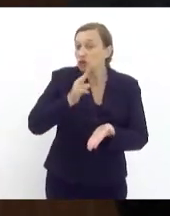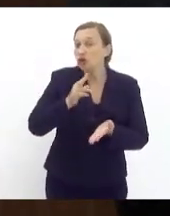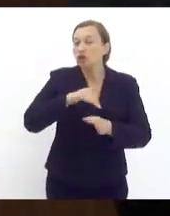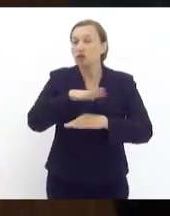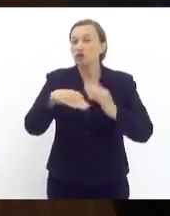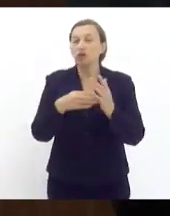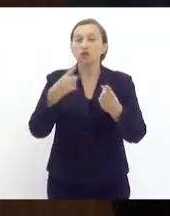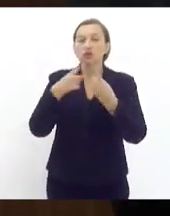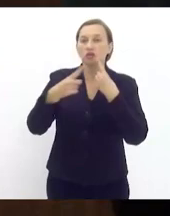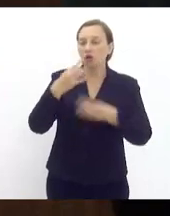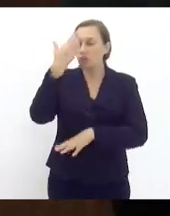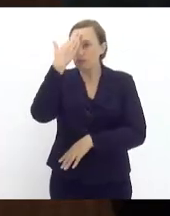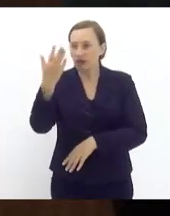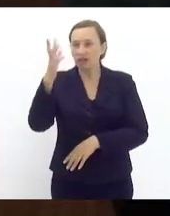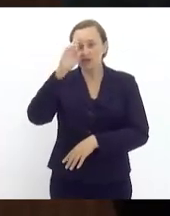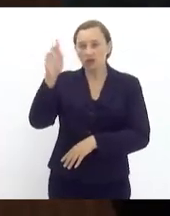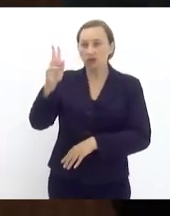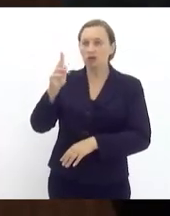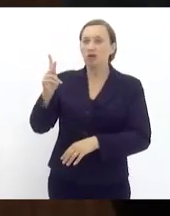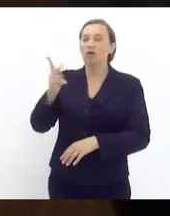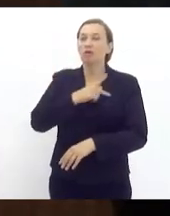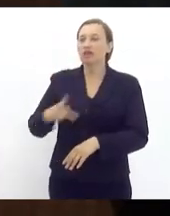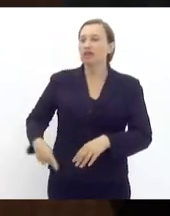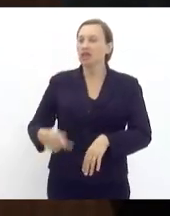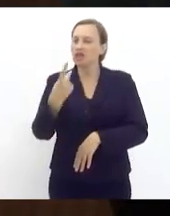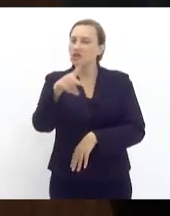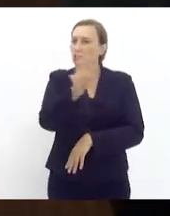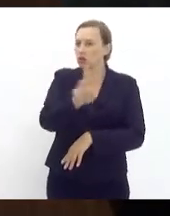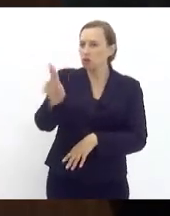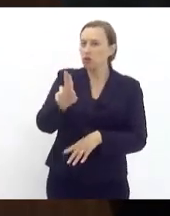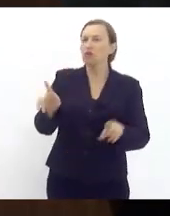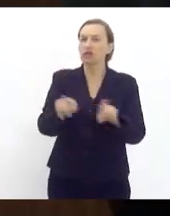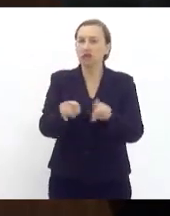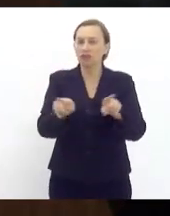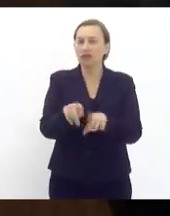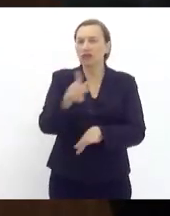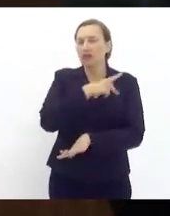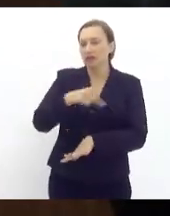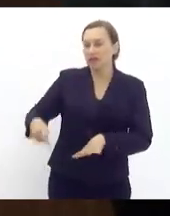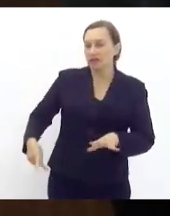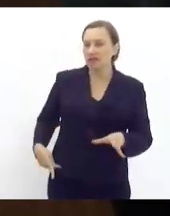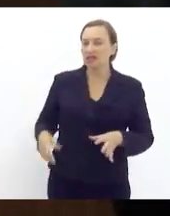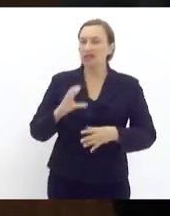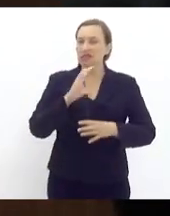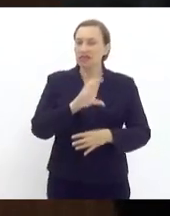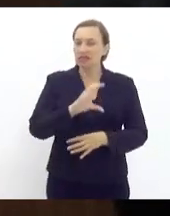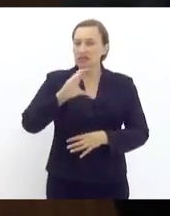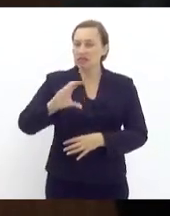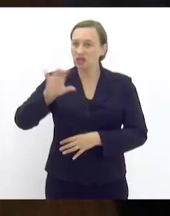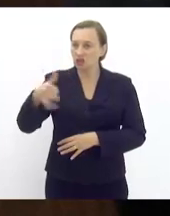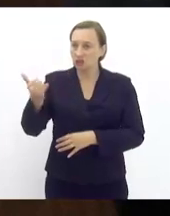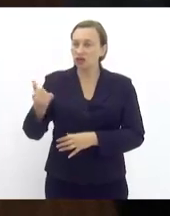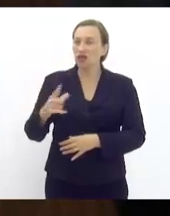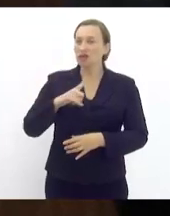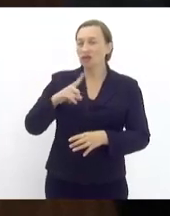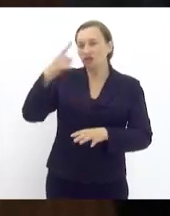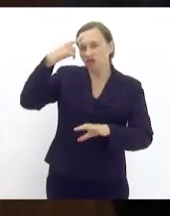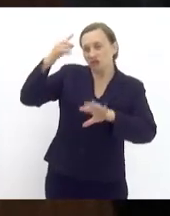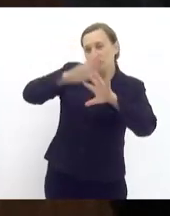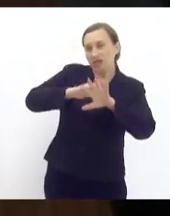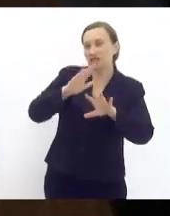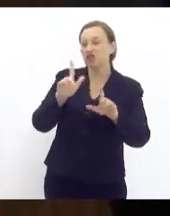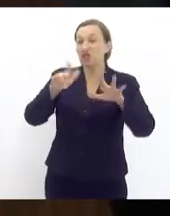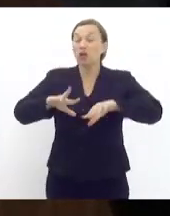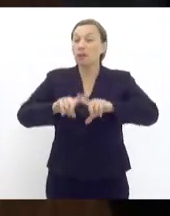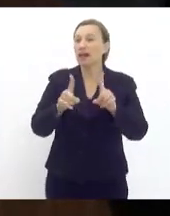o debate Muito obrigado presidente em seu nome em nome da presidência da ccj da qual tem bastante diferença ideológicas mas fica aqui o